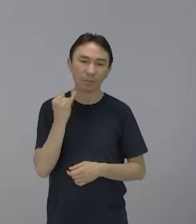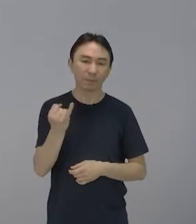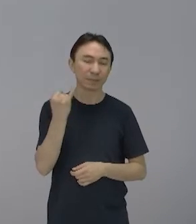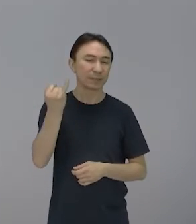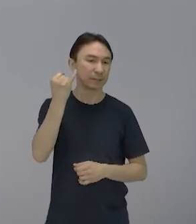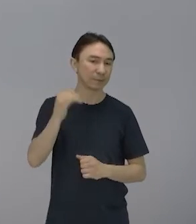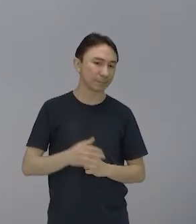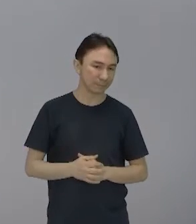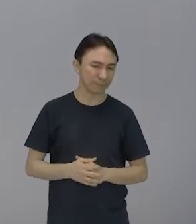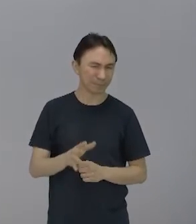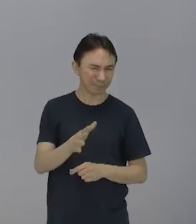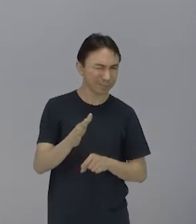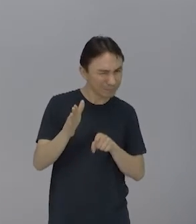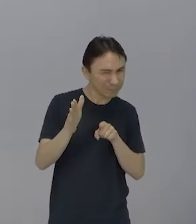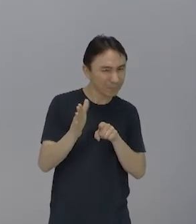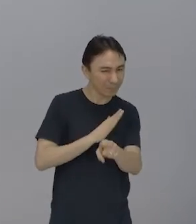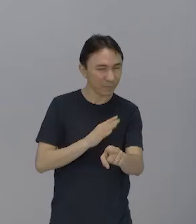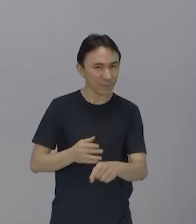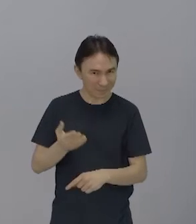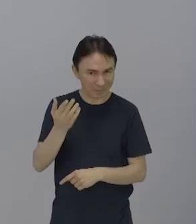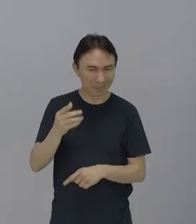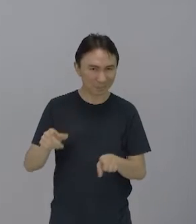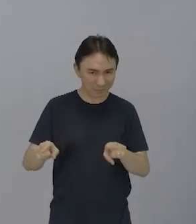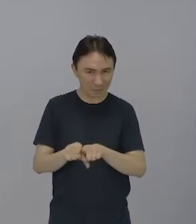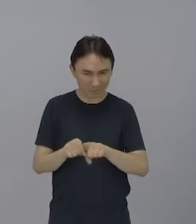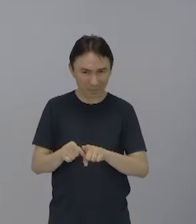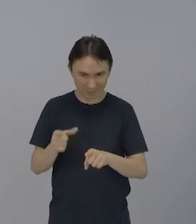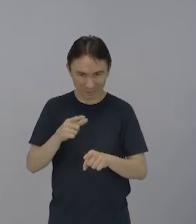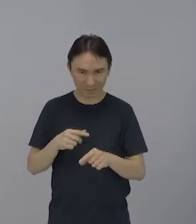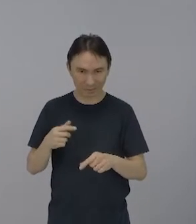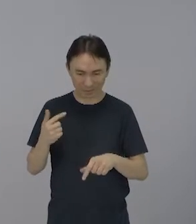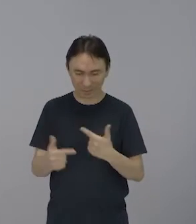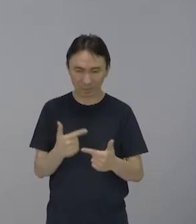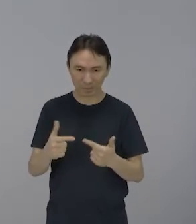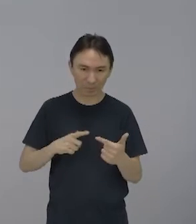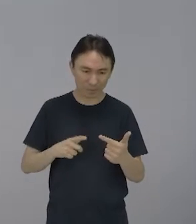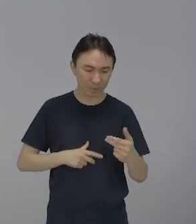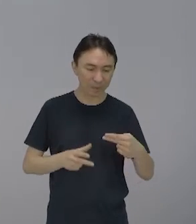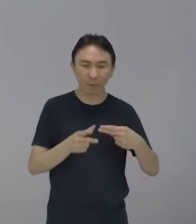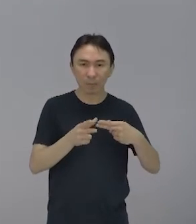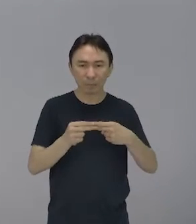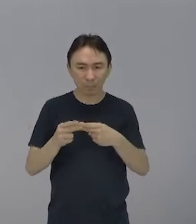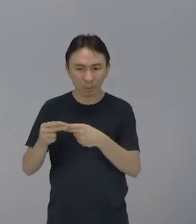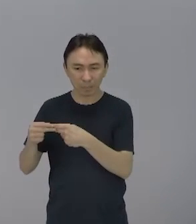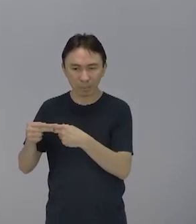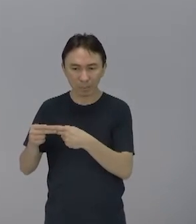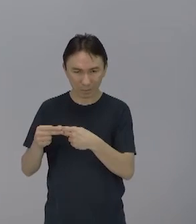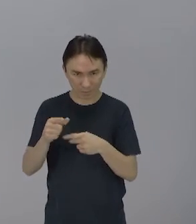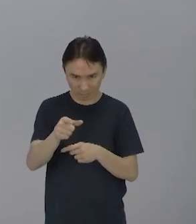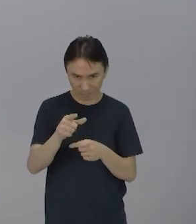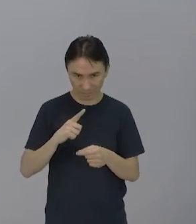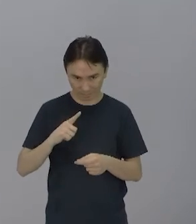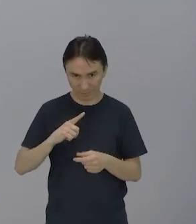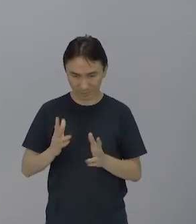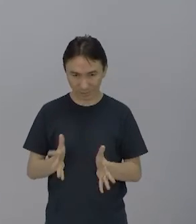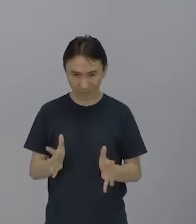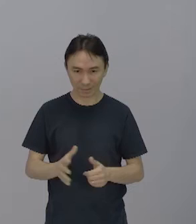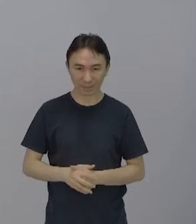tem de editor, você foi editor por muito tempo, né? Então, what does an editor do? O que o editor faz, afinal?